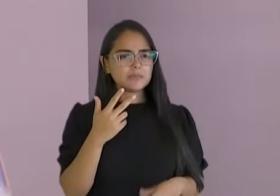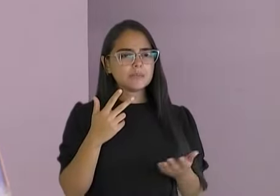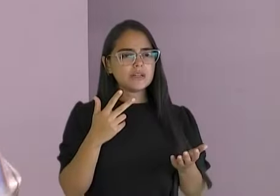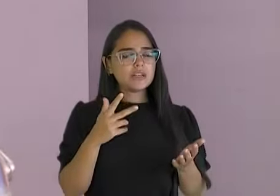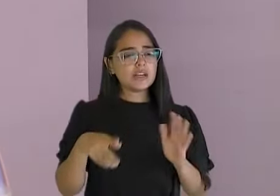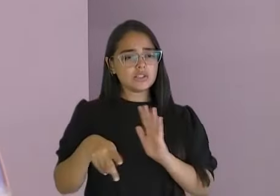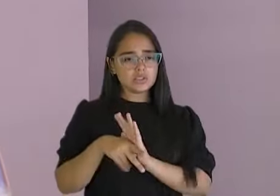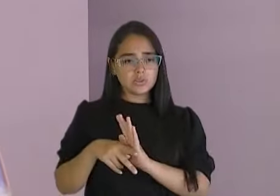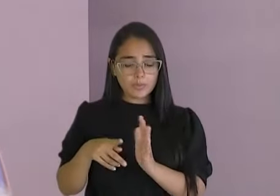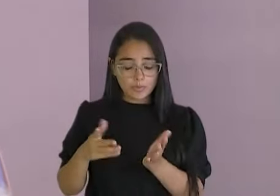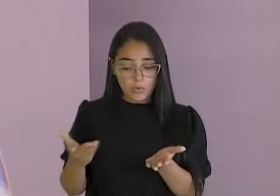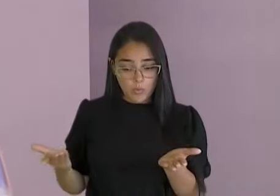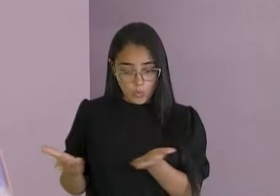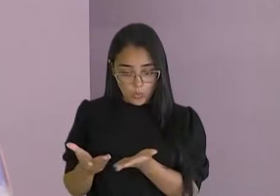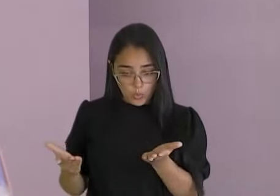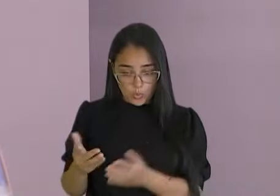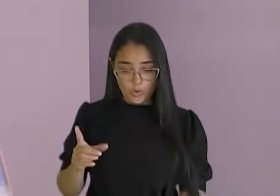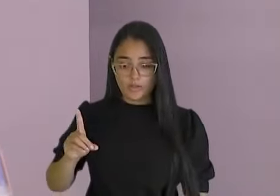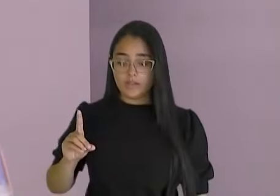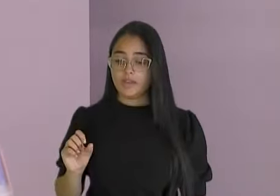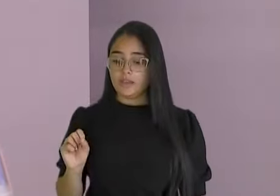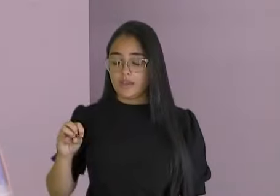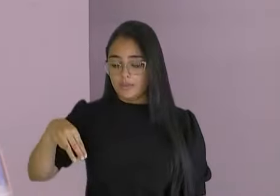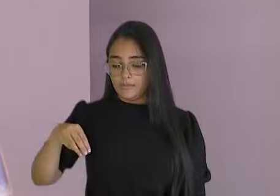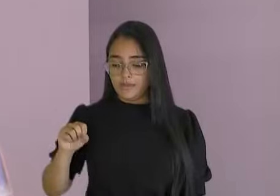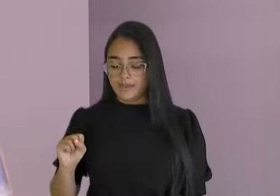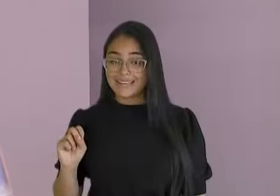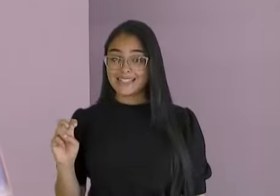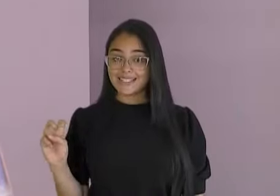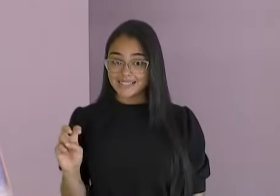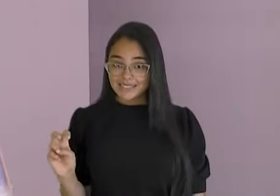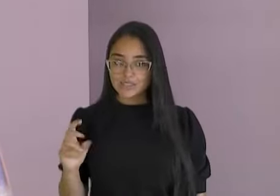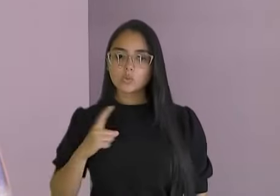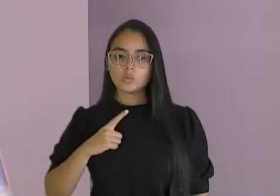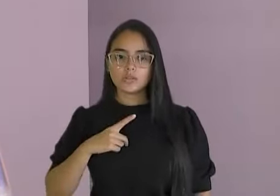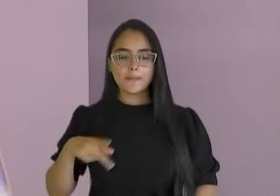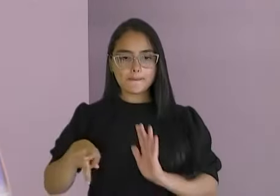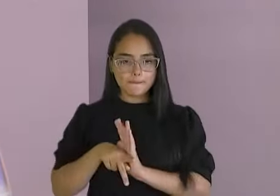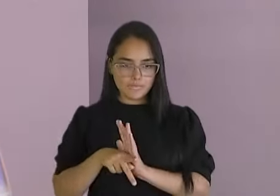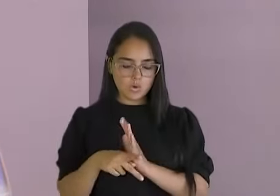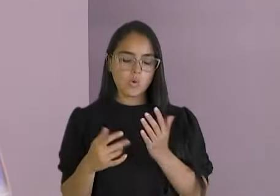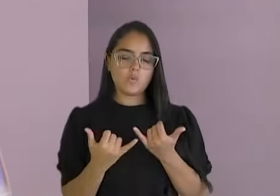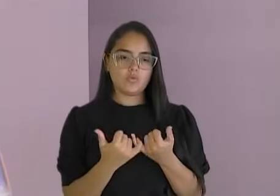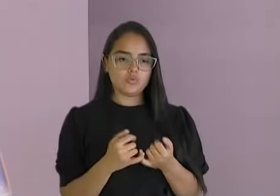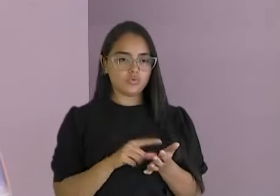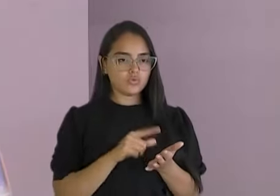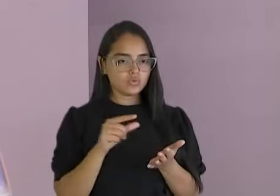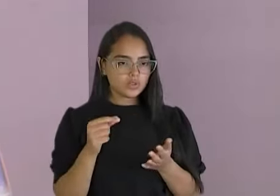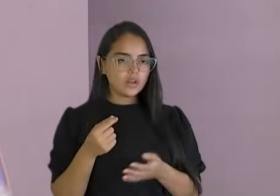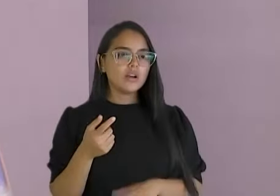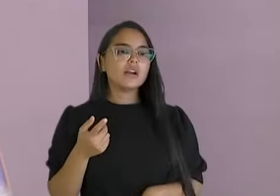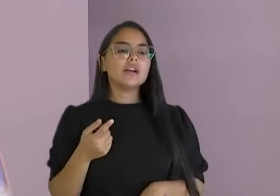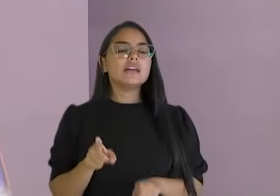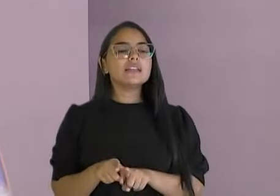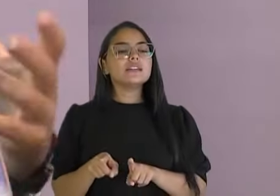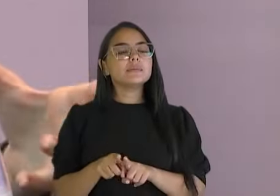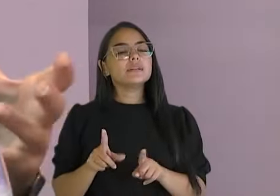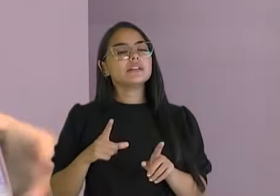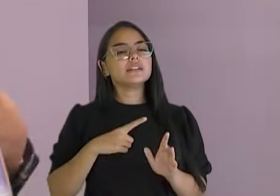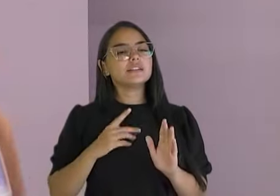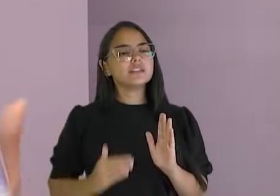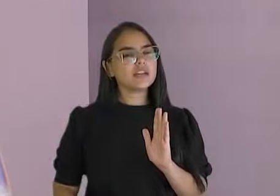jogo. Hoje, no DSM-5, tem como um transtorno de jogo. Mas se você for procurar, tem até lá no final